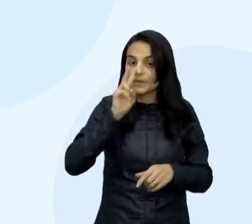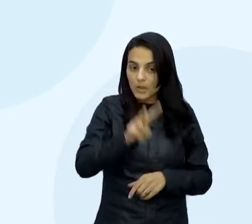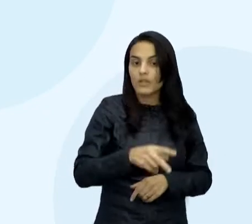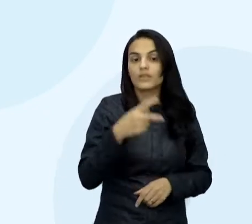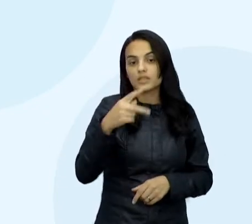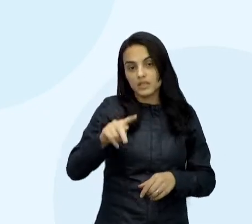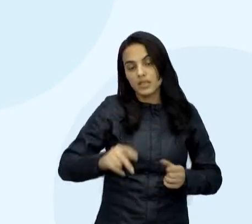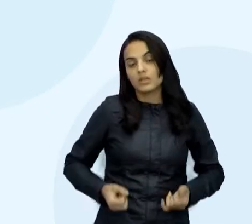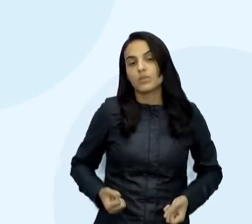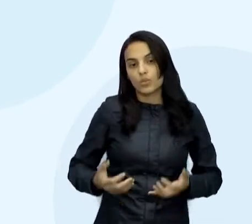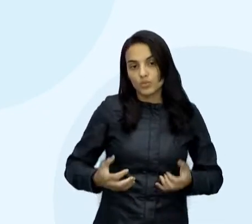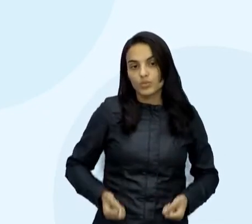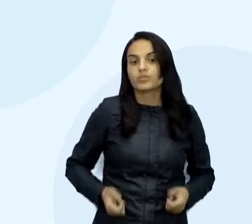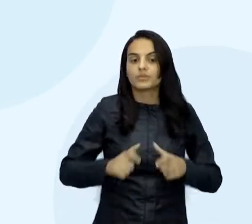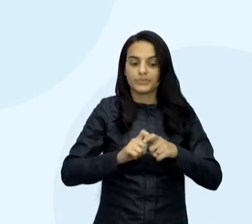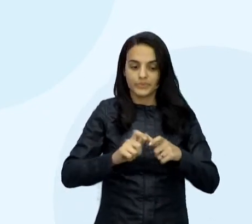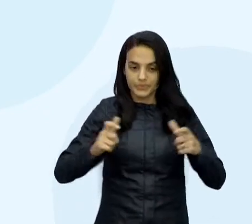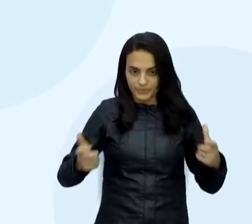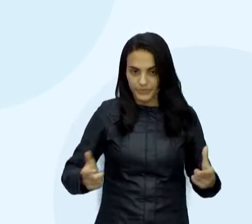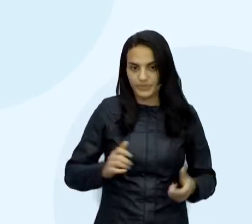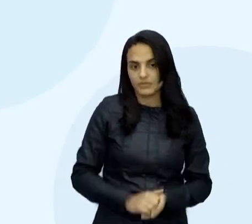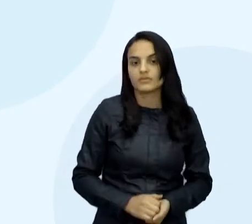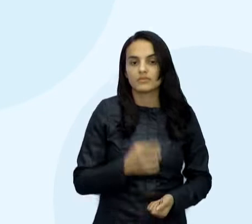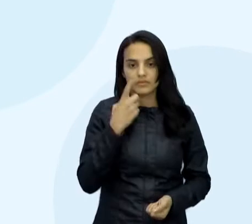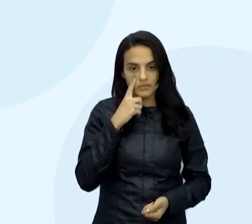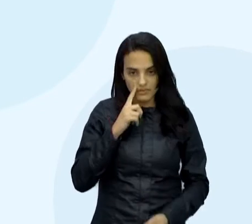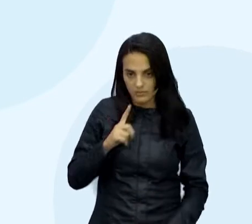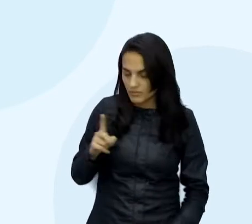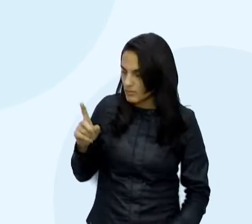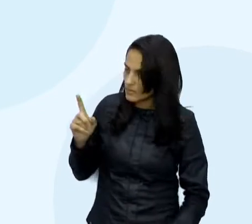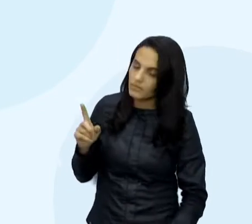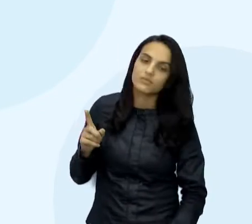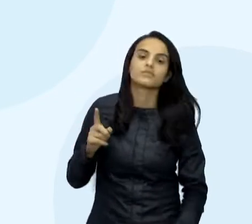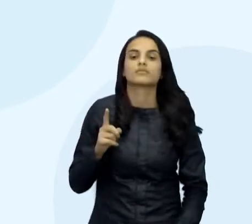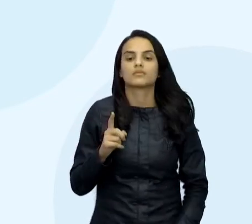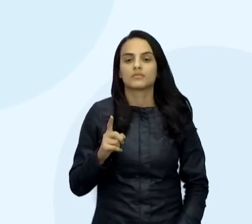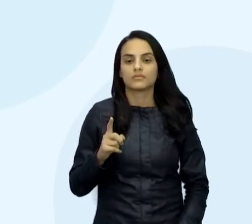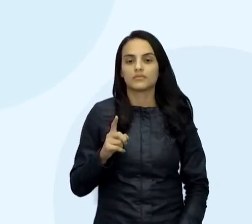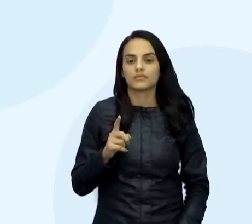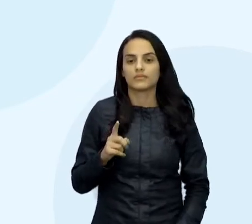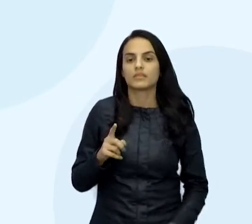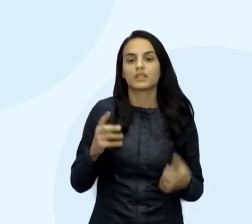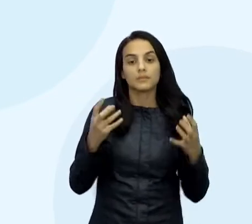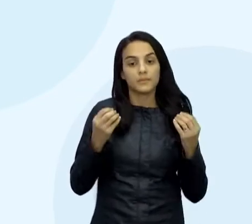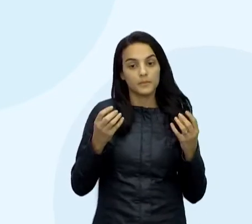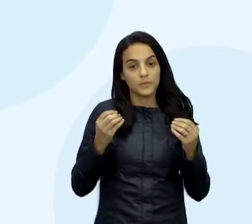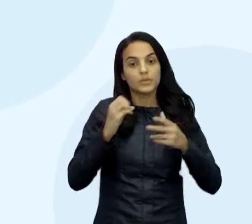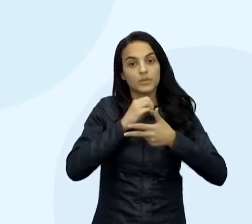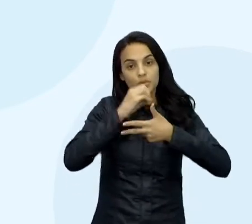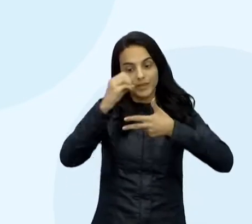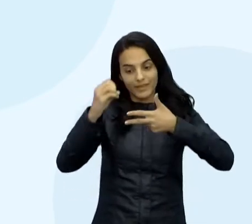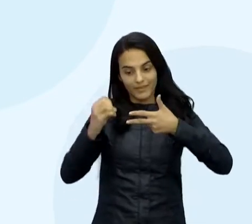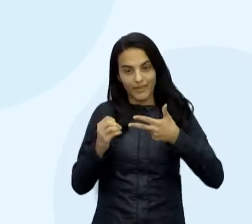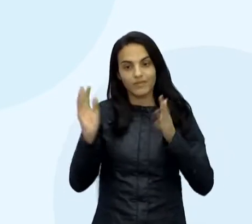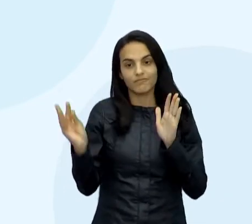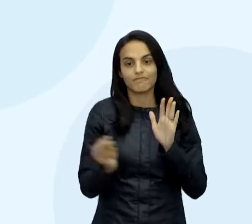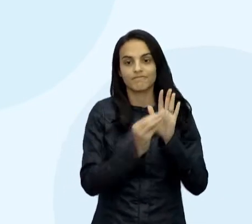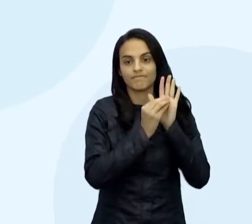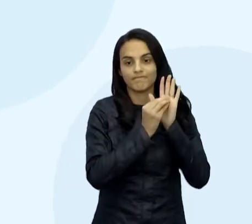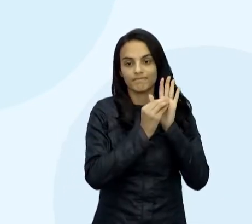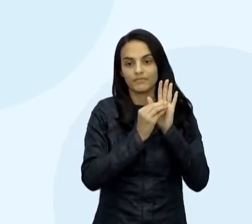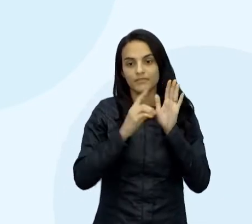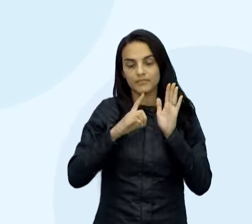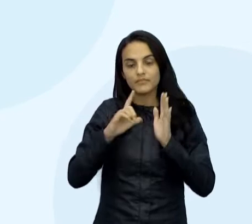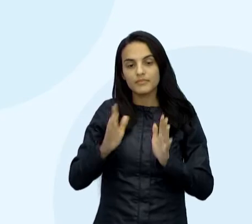eletricidade. E matematicamente, coloquei aí essa expressão, então vocês, isso aqui cai muito no Enem, deixa eu ver se eu consigo pegar a